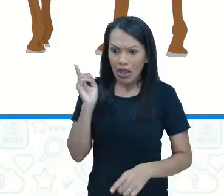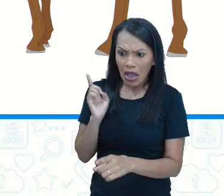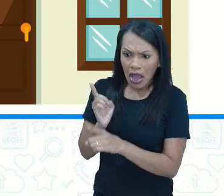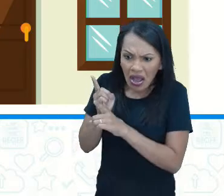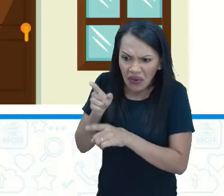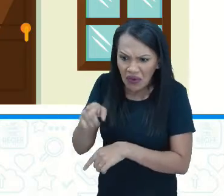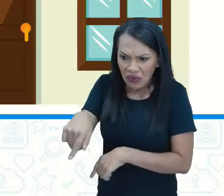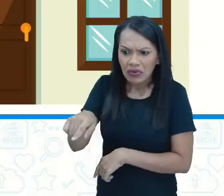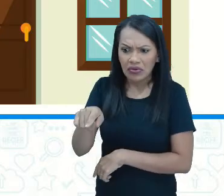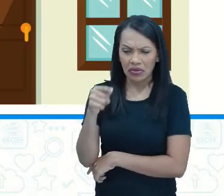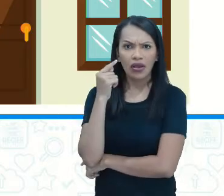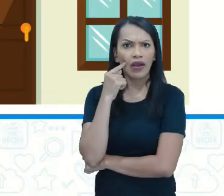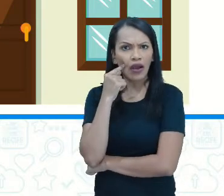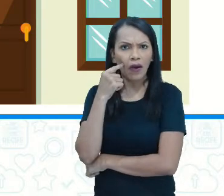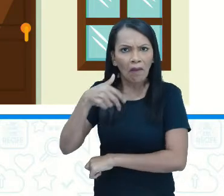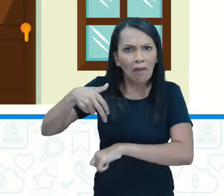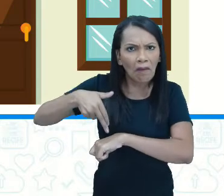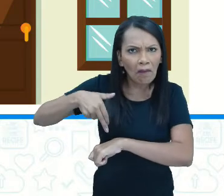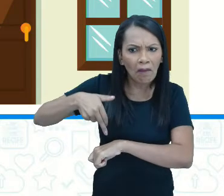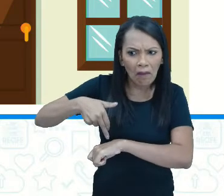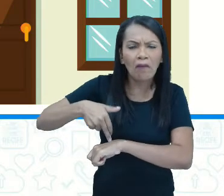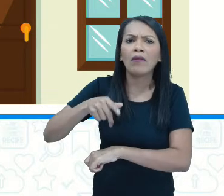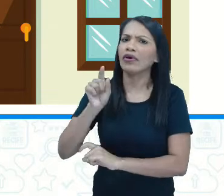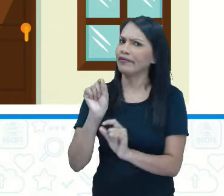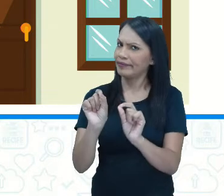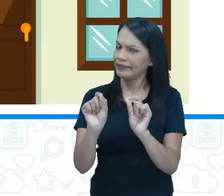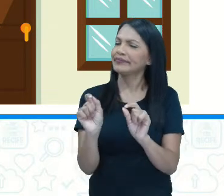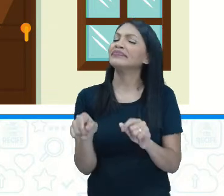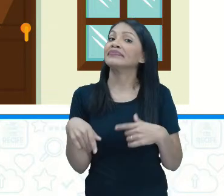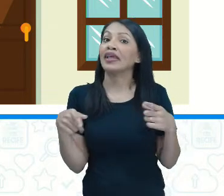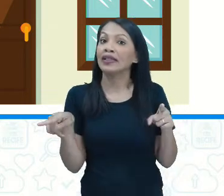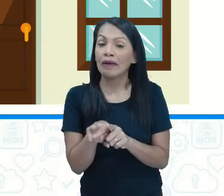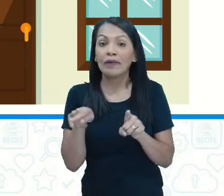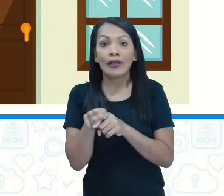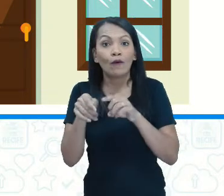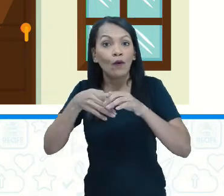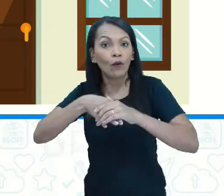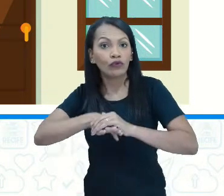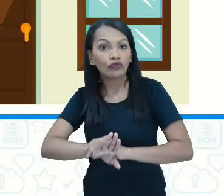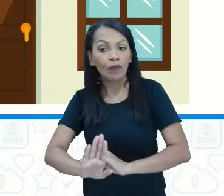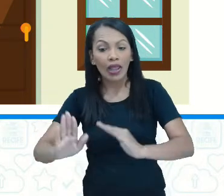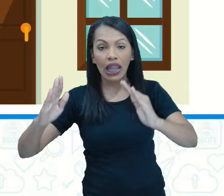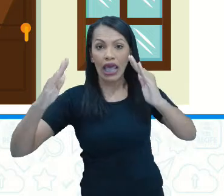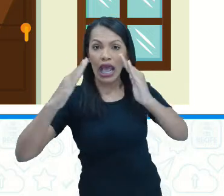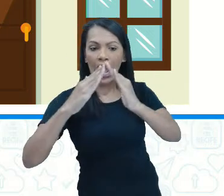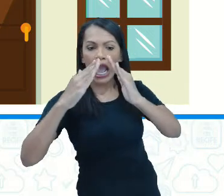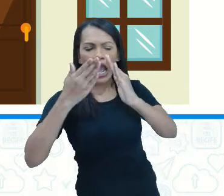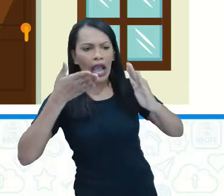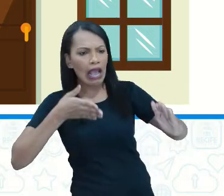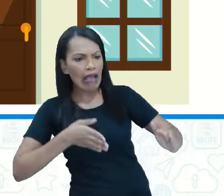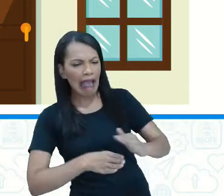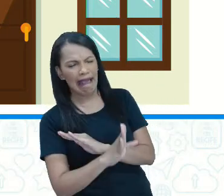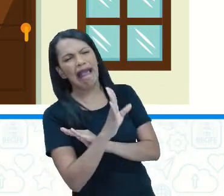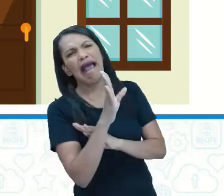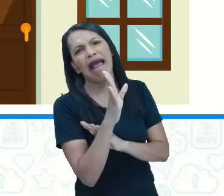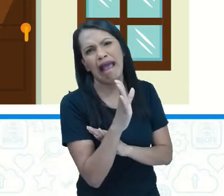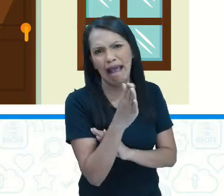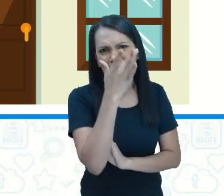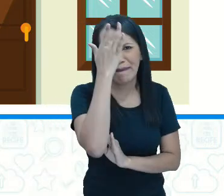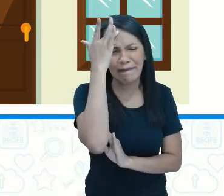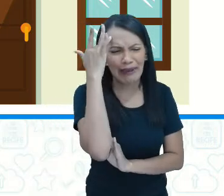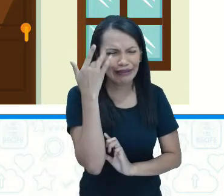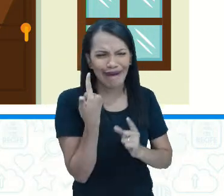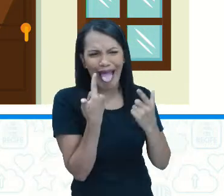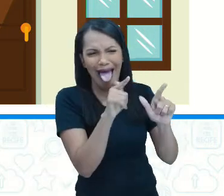ali. Ele também tem o costume de entrar nas casas para pregar peças nas